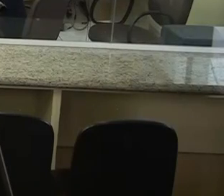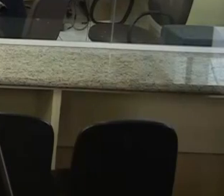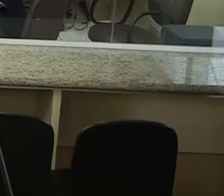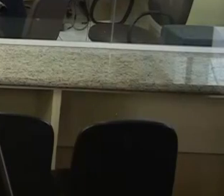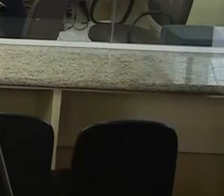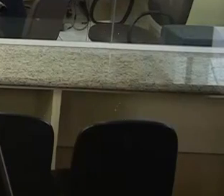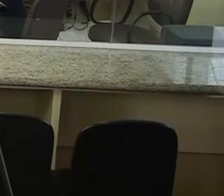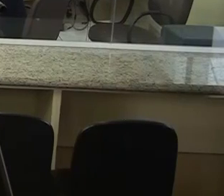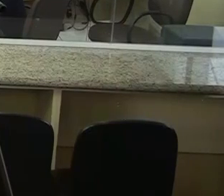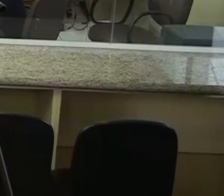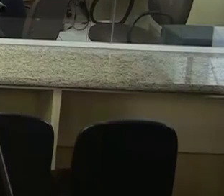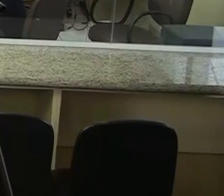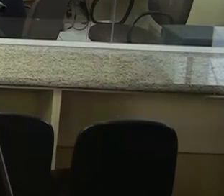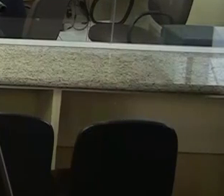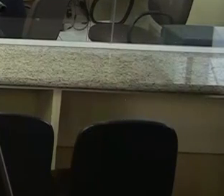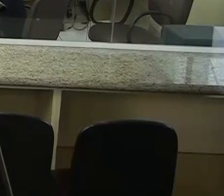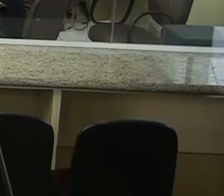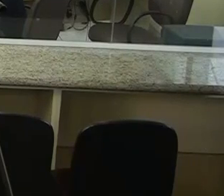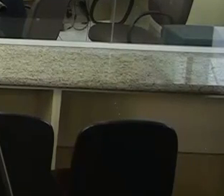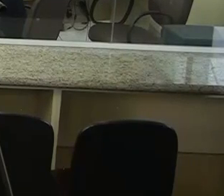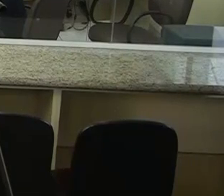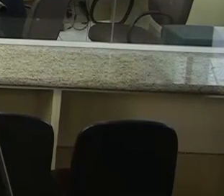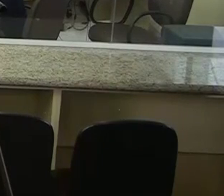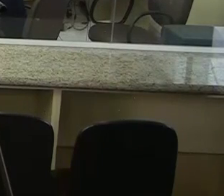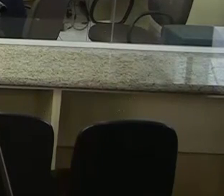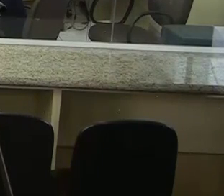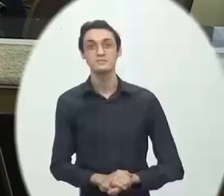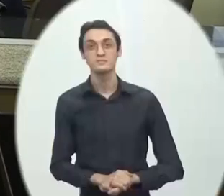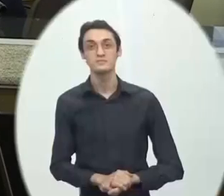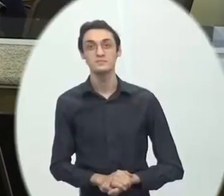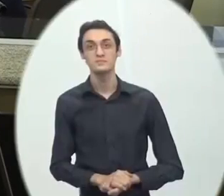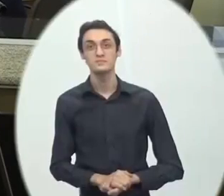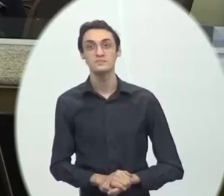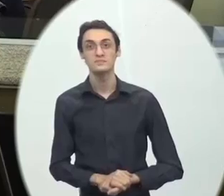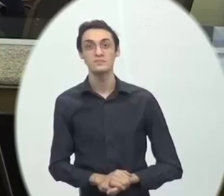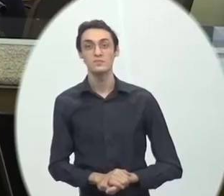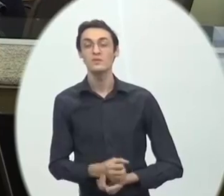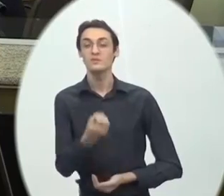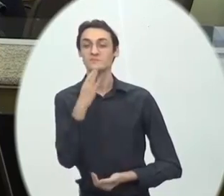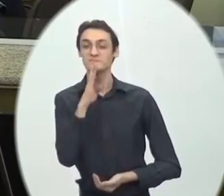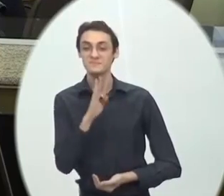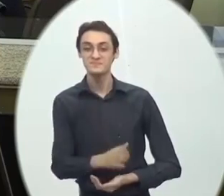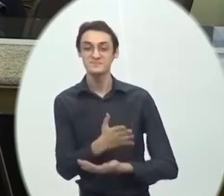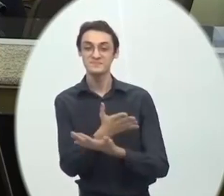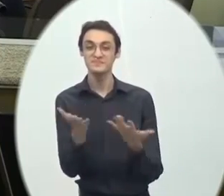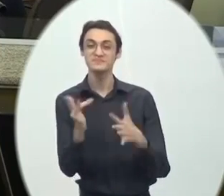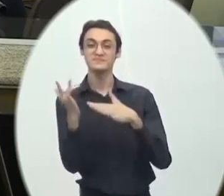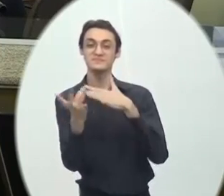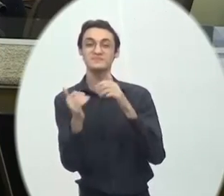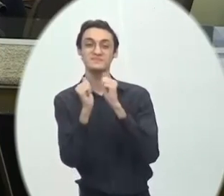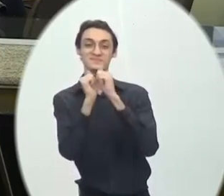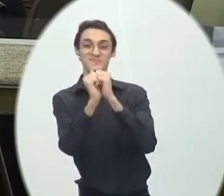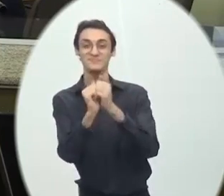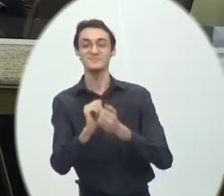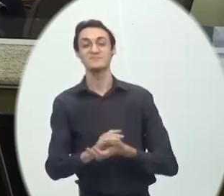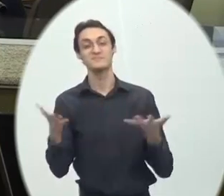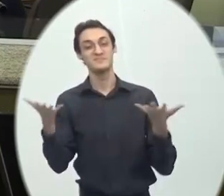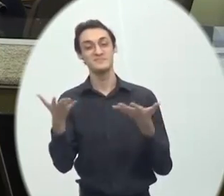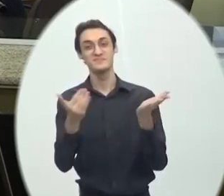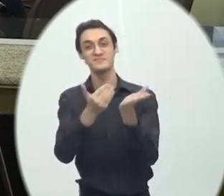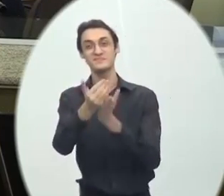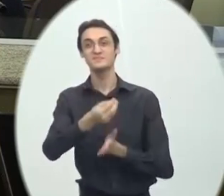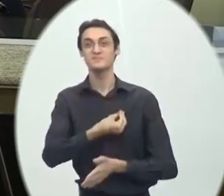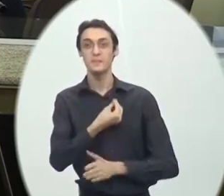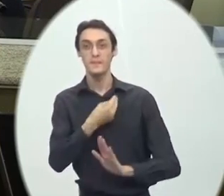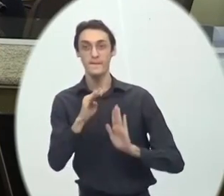Boa tarde, vereadores, vereadoras, ao público presente. Aliás, às pessoas que nos assistem pelas redes sociais. Nesse momento faremos